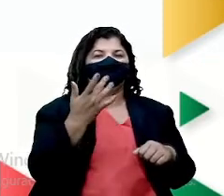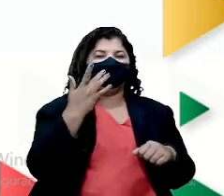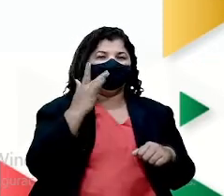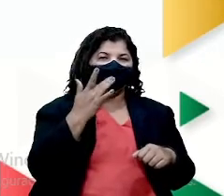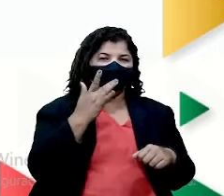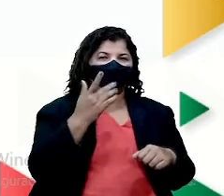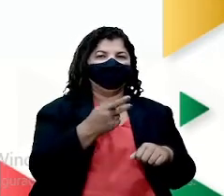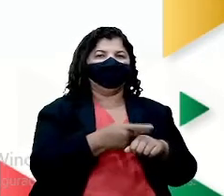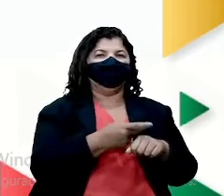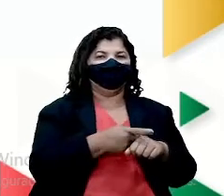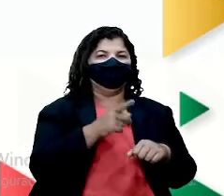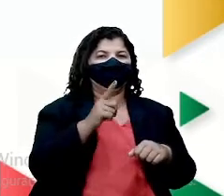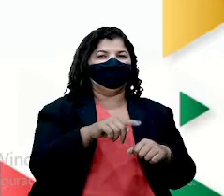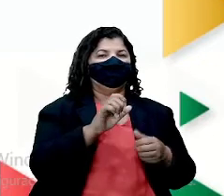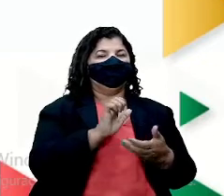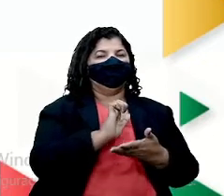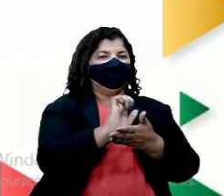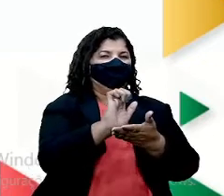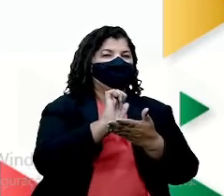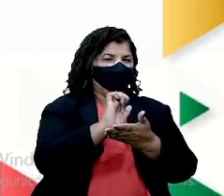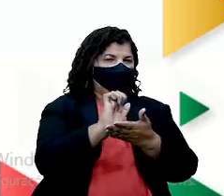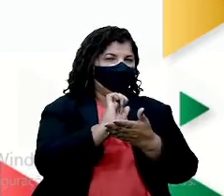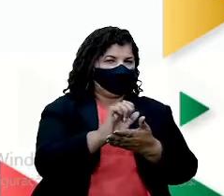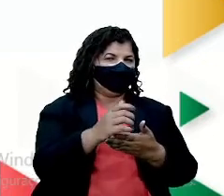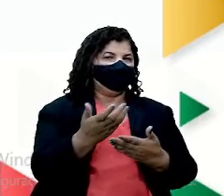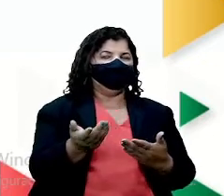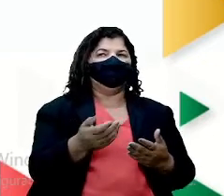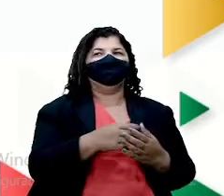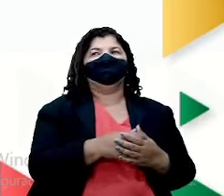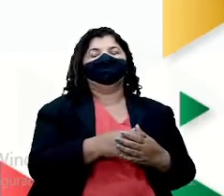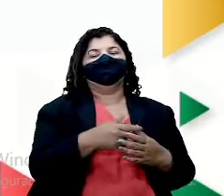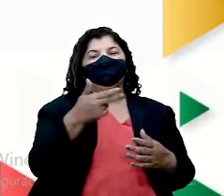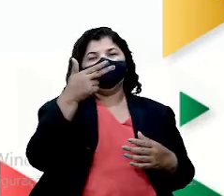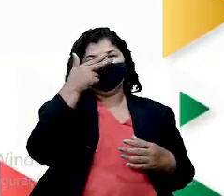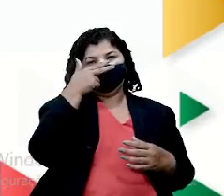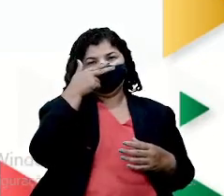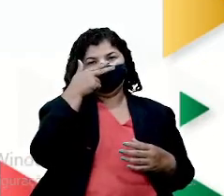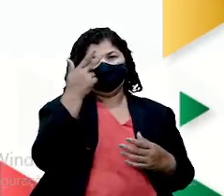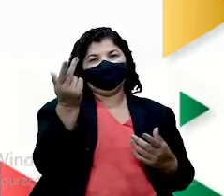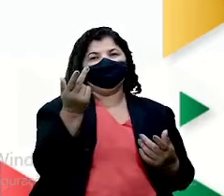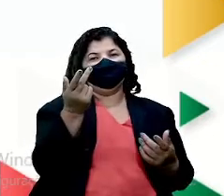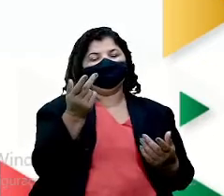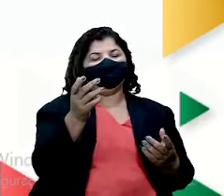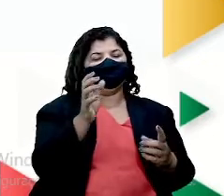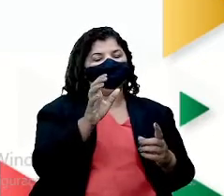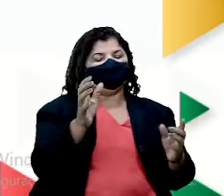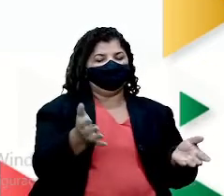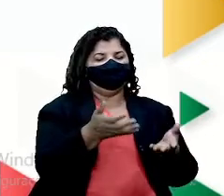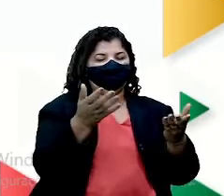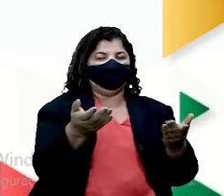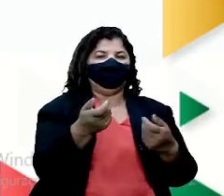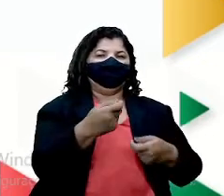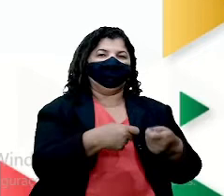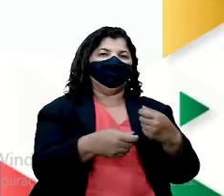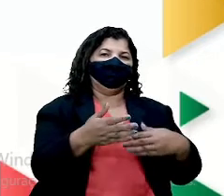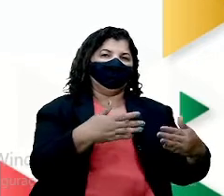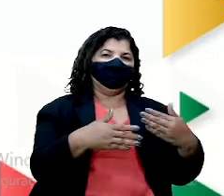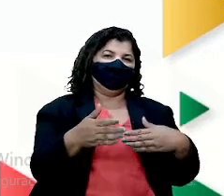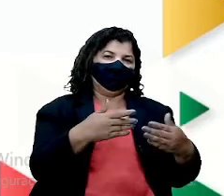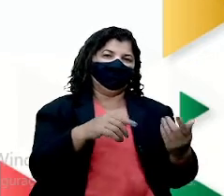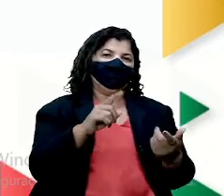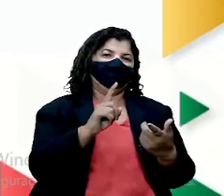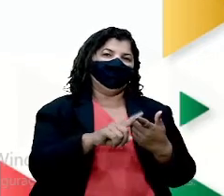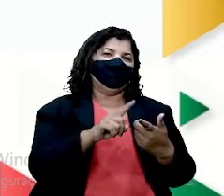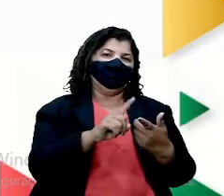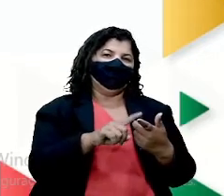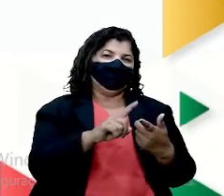exportar o máximo. Protecionismo, incentivo ao comércio e a manufaturas